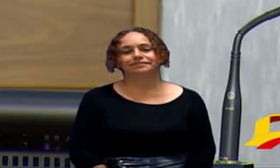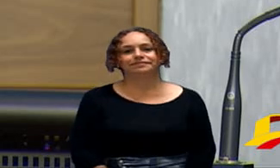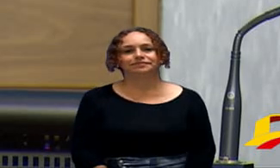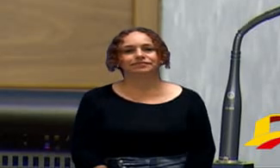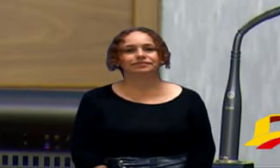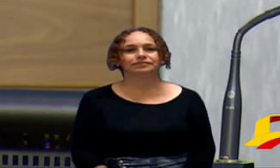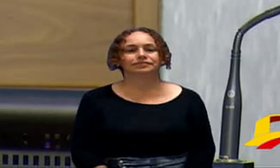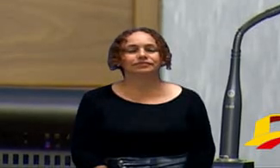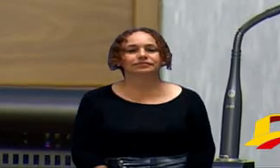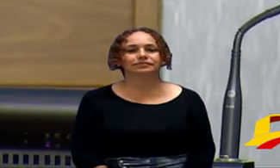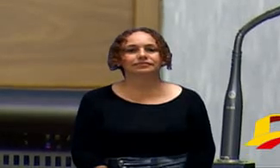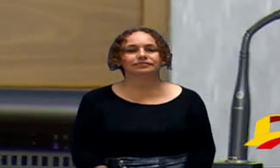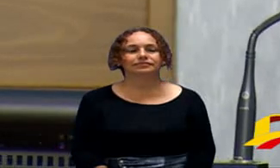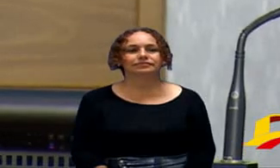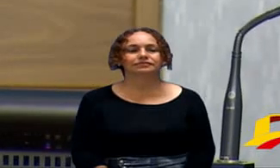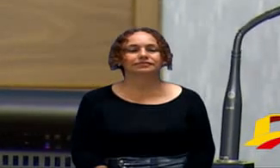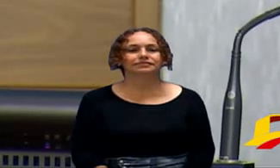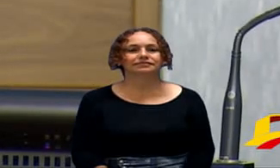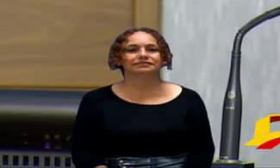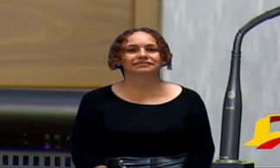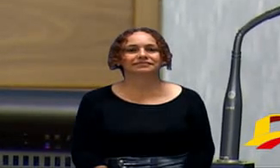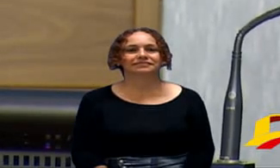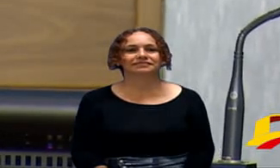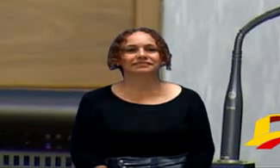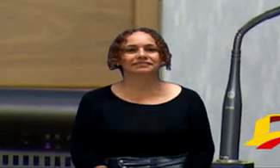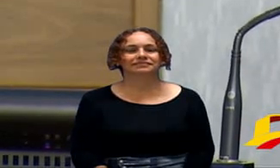Kátia Regina.